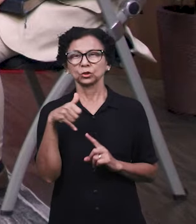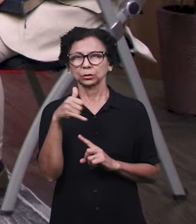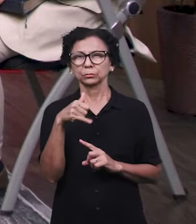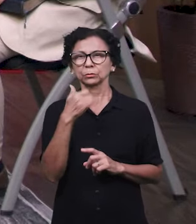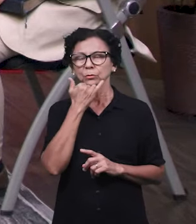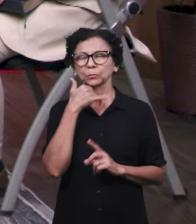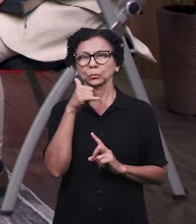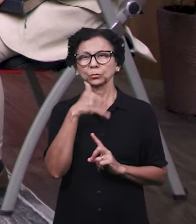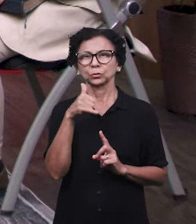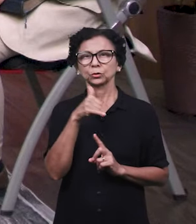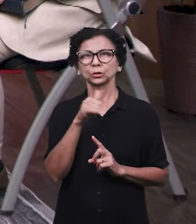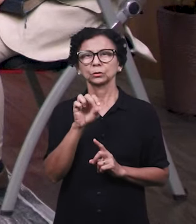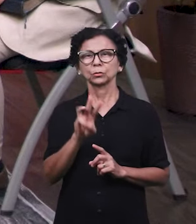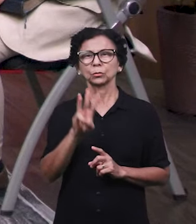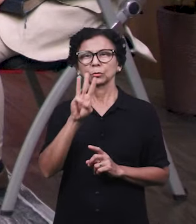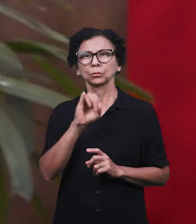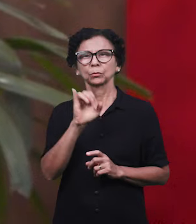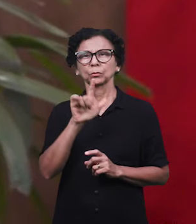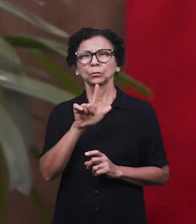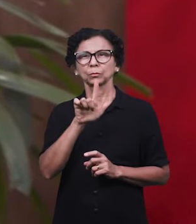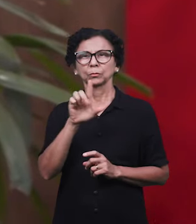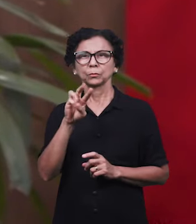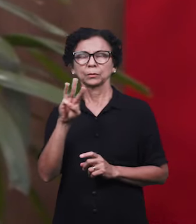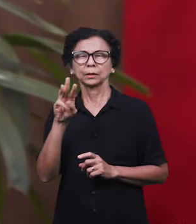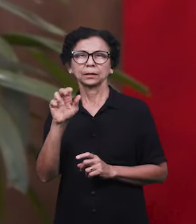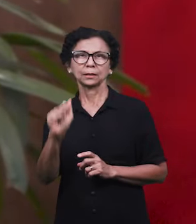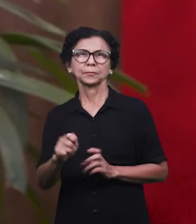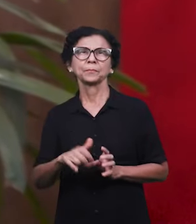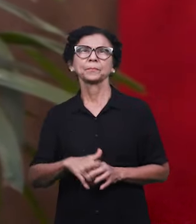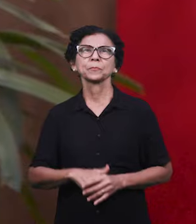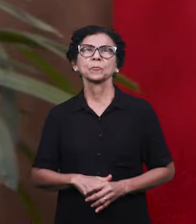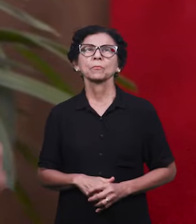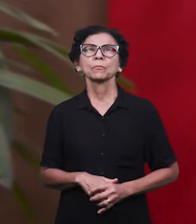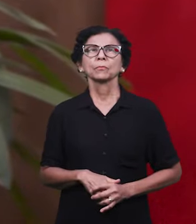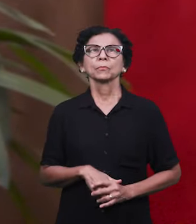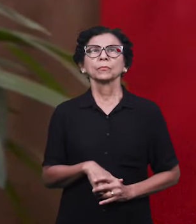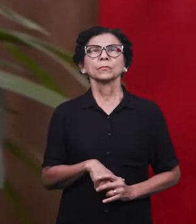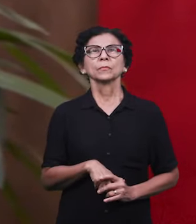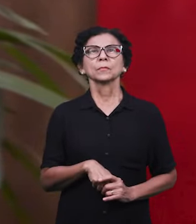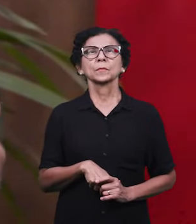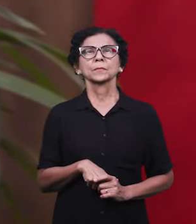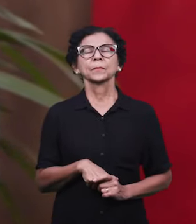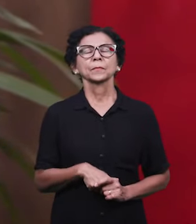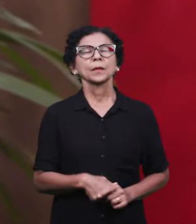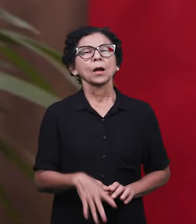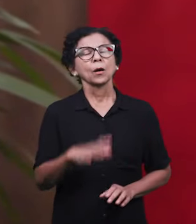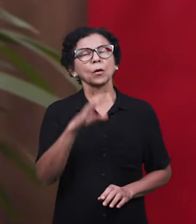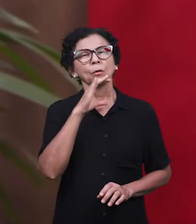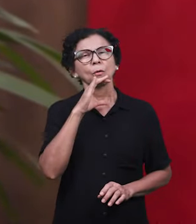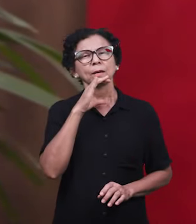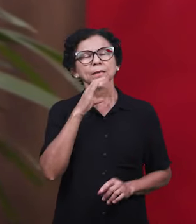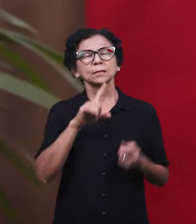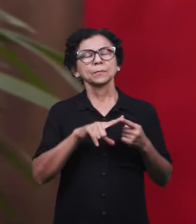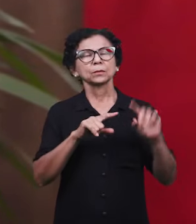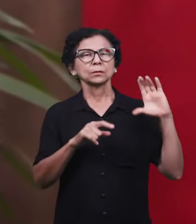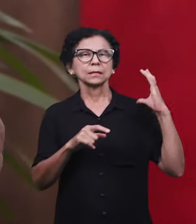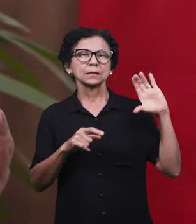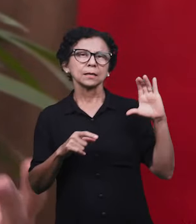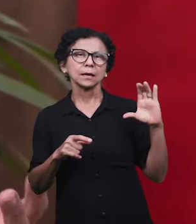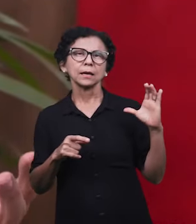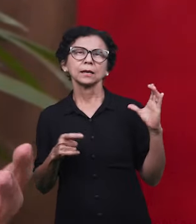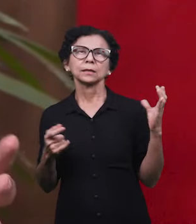revolução científica, que conhecimento da ciência normal, conhecimento que é refutado, isso é tudo muito provisório. Hoje nós temos